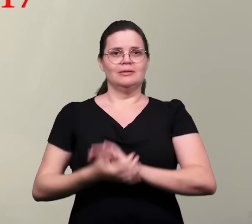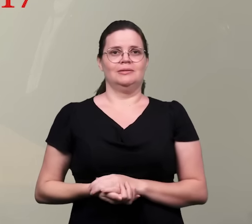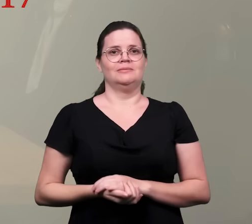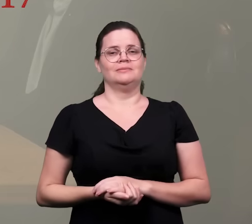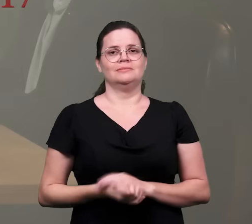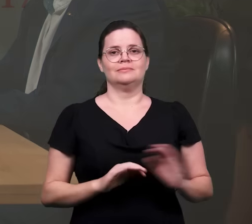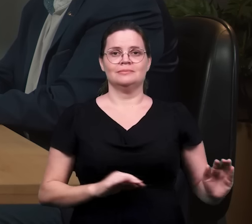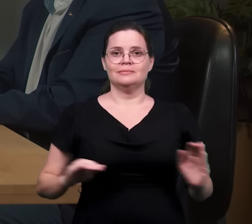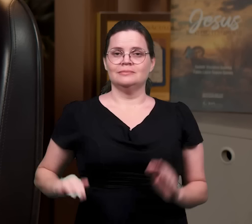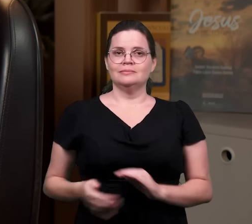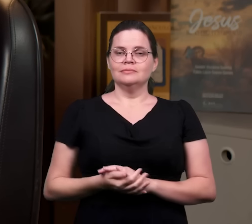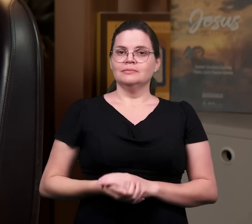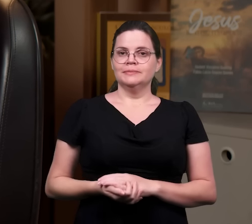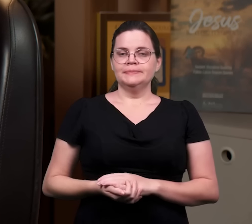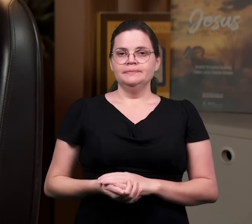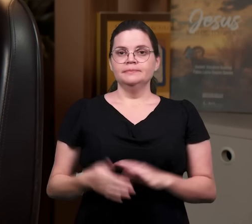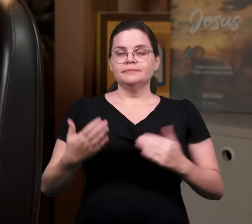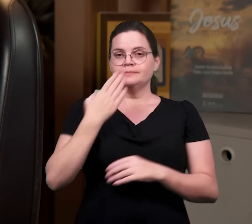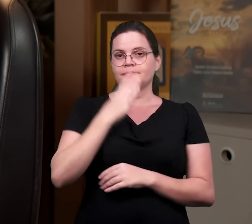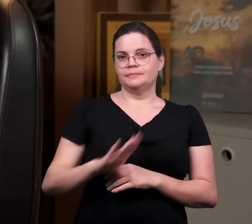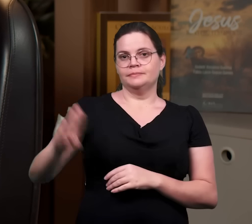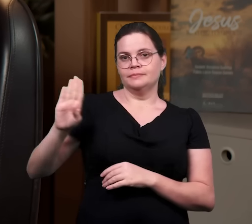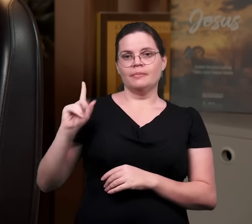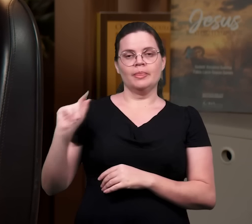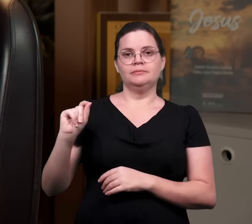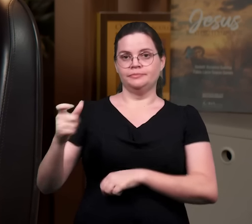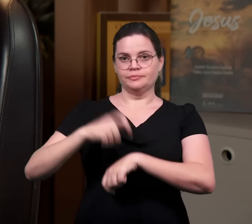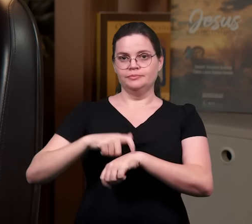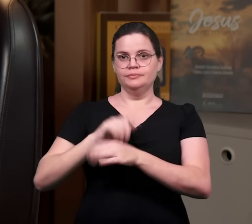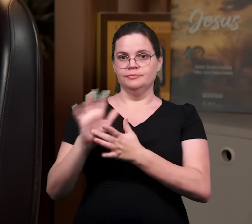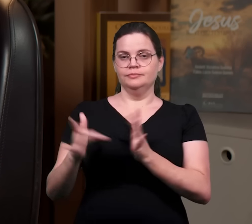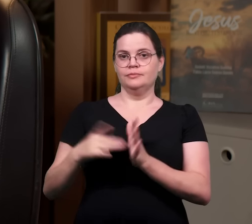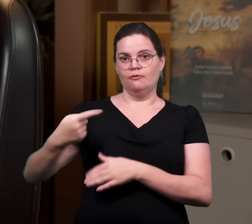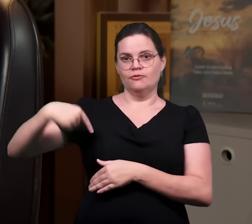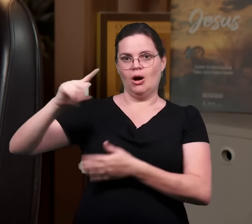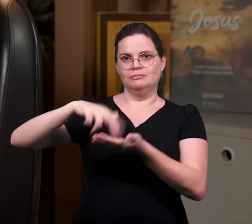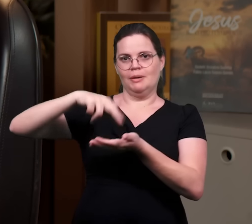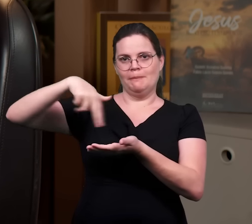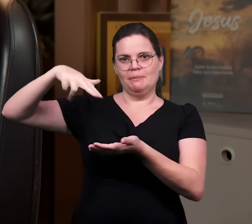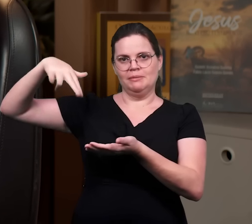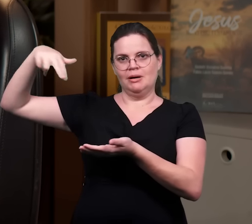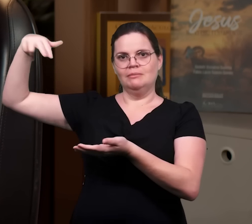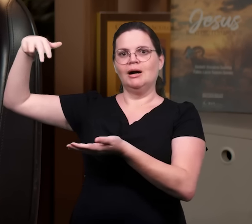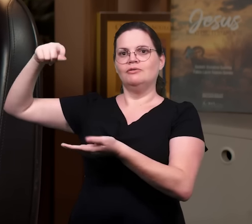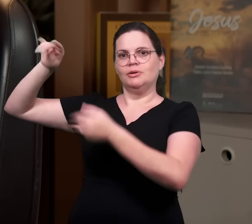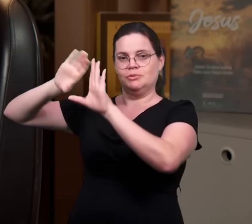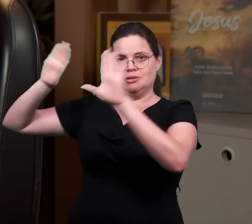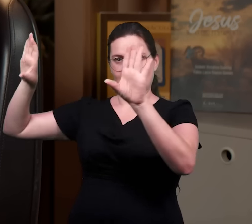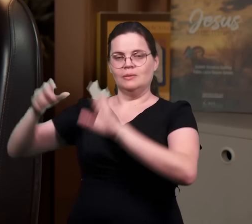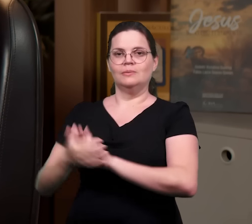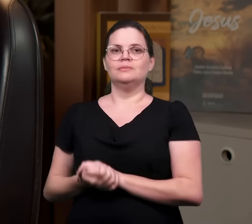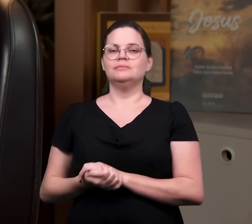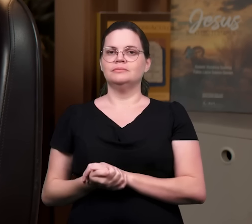viste ir. Então foi uma promessa que quando Jesus foi assunto ao céu após a sua